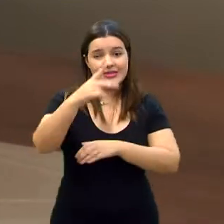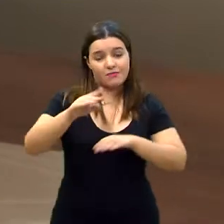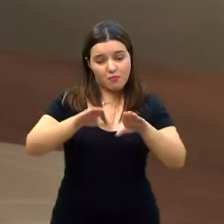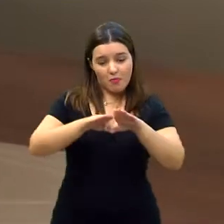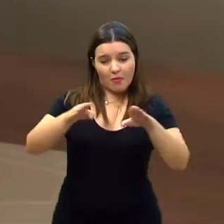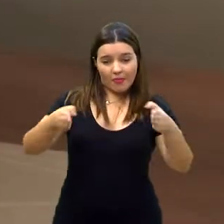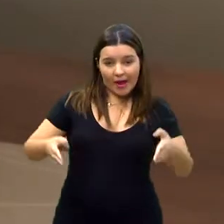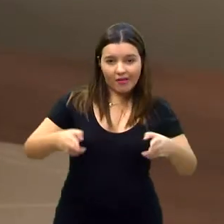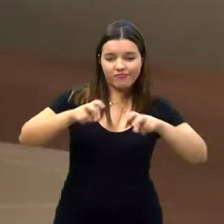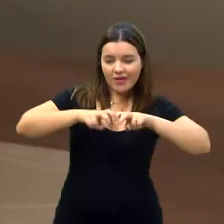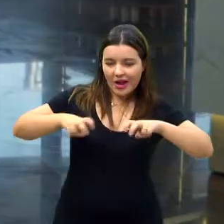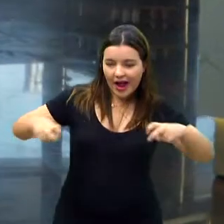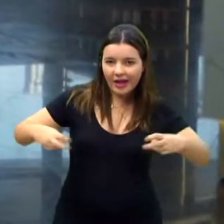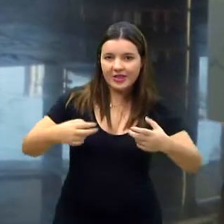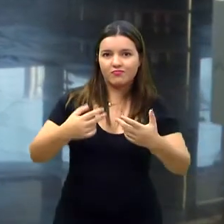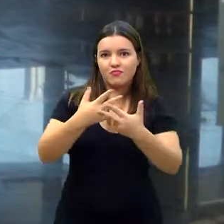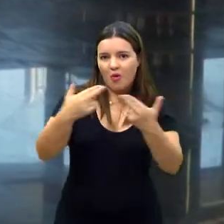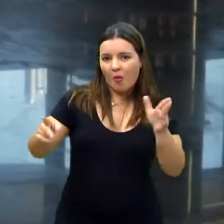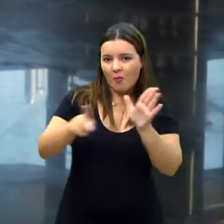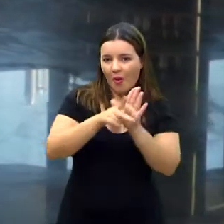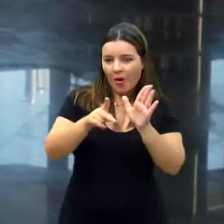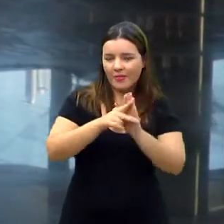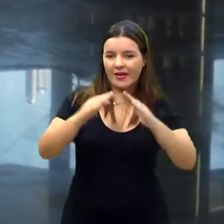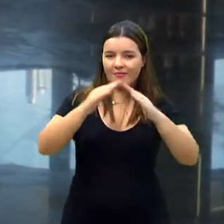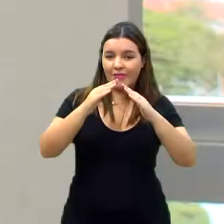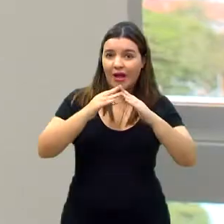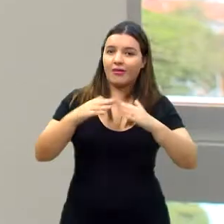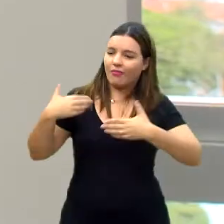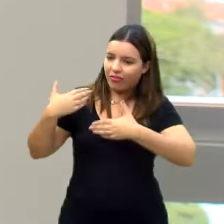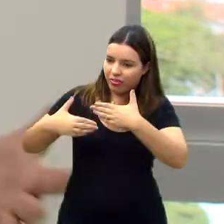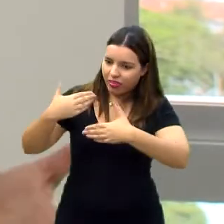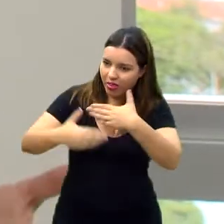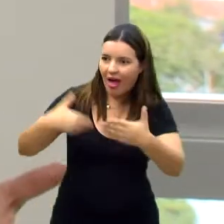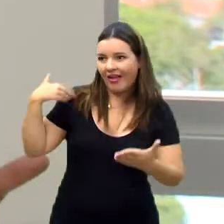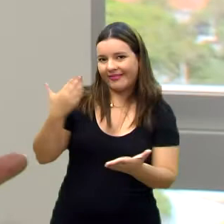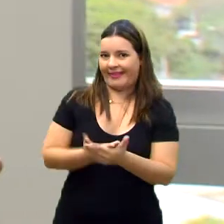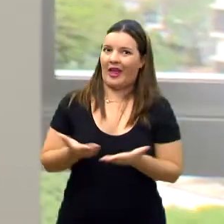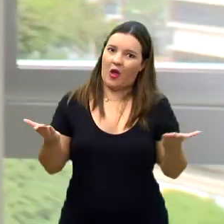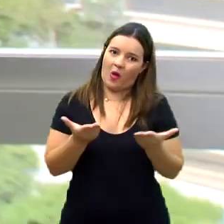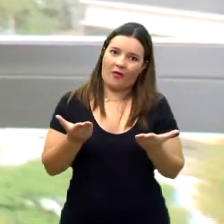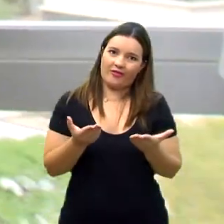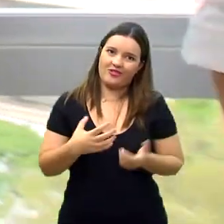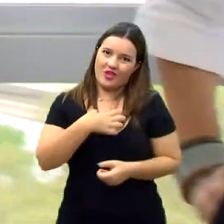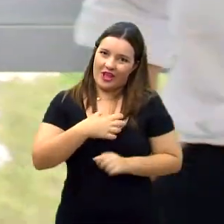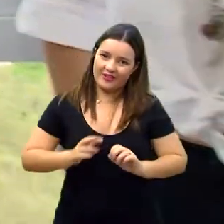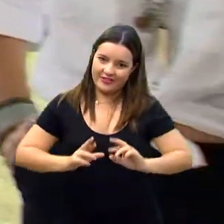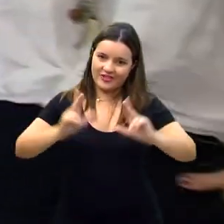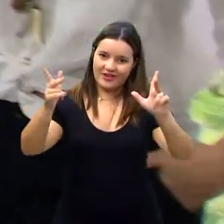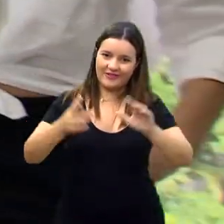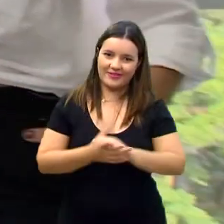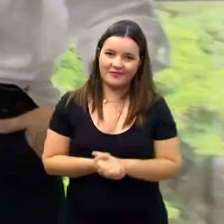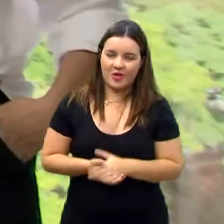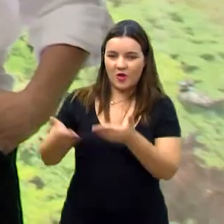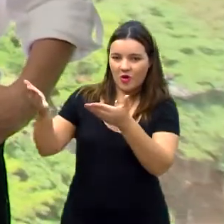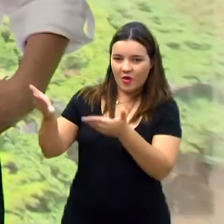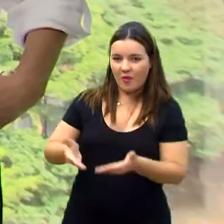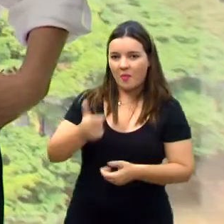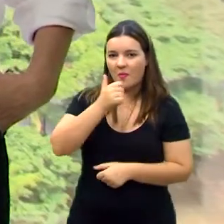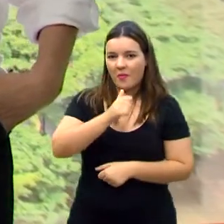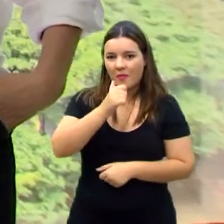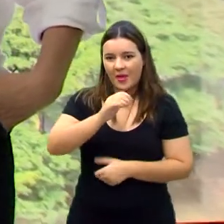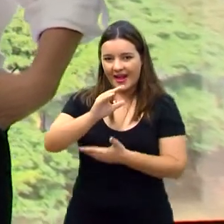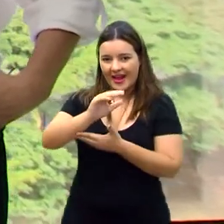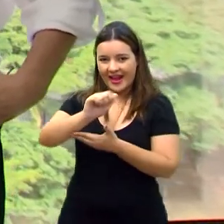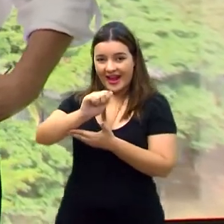design de móveis evoluiu muito até os dias de hoje eu tô aqui com a Carol ripamonte quer design de